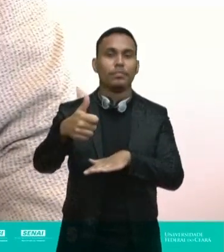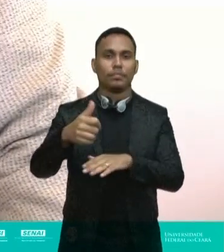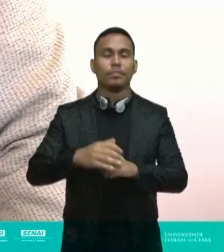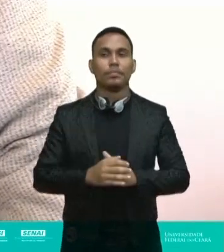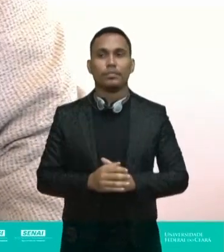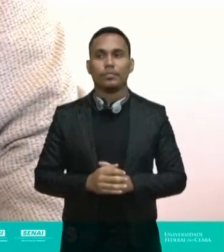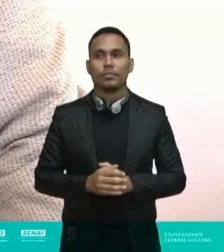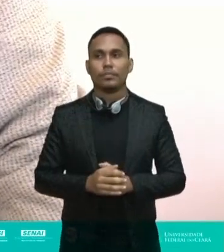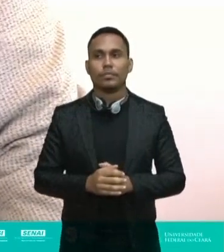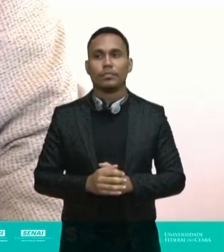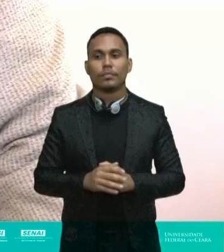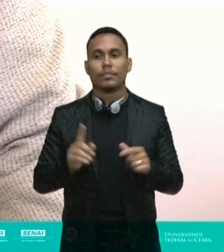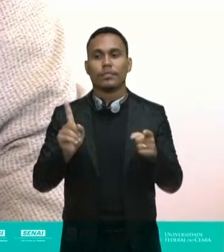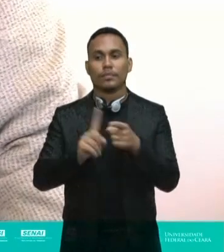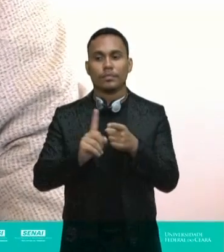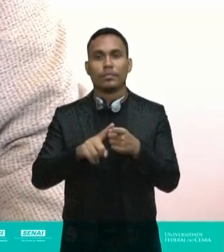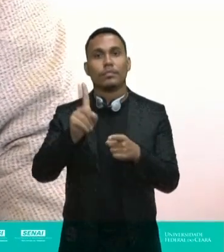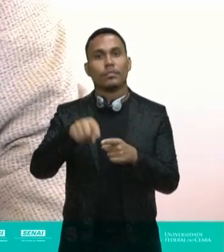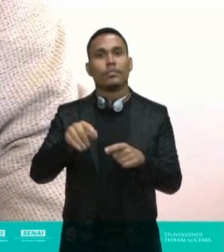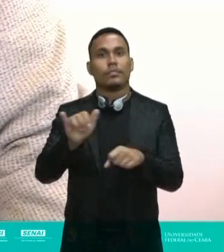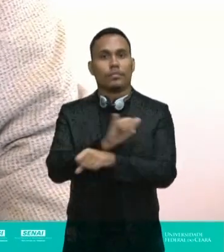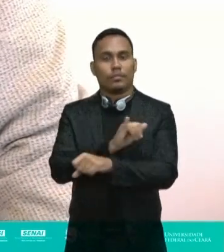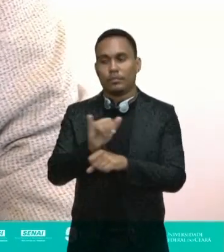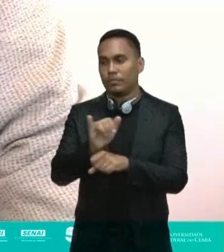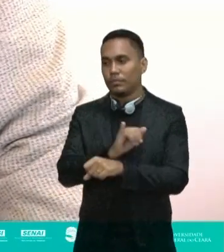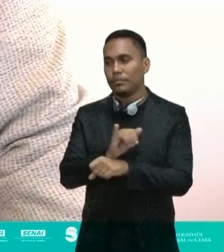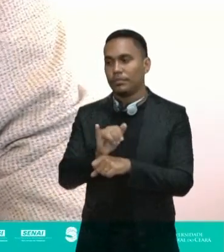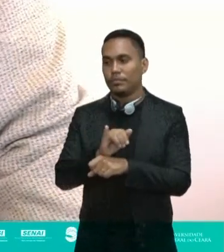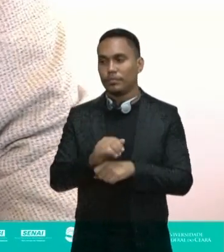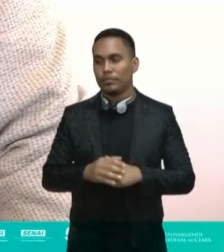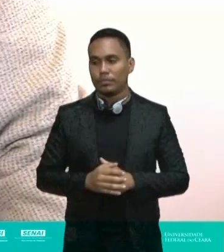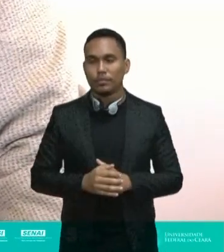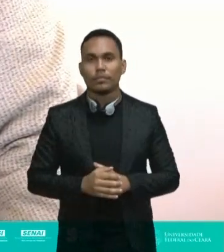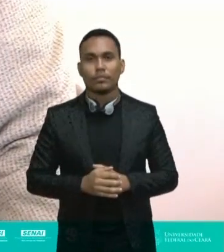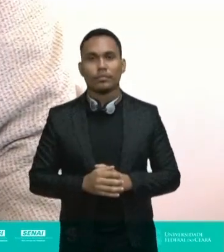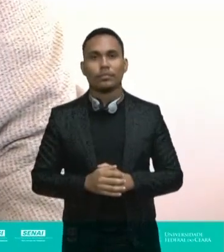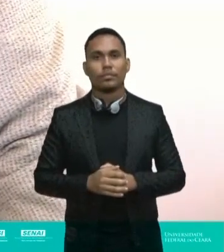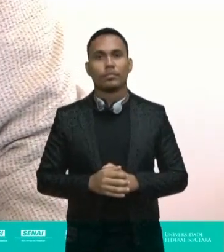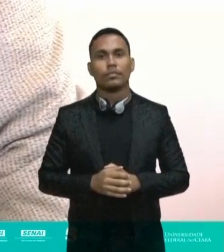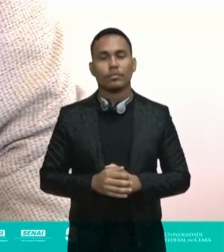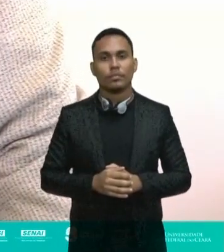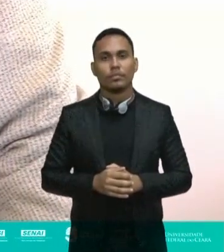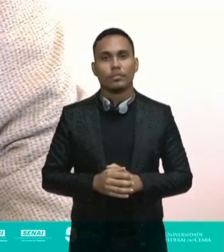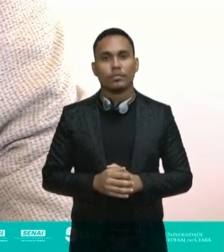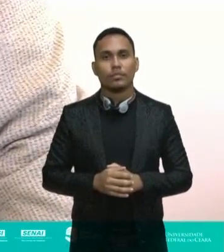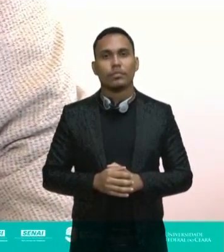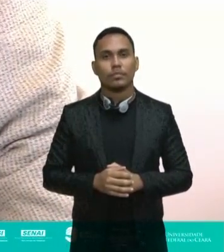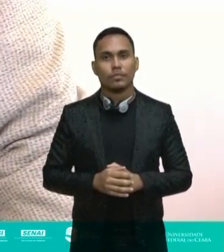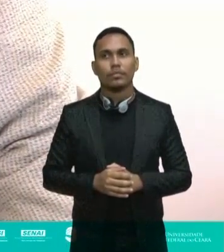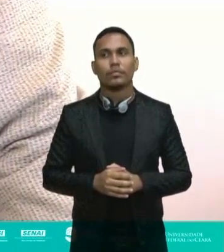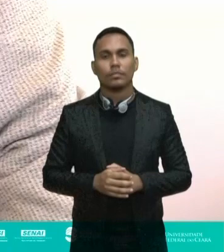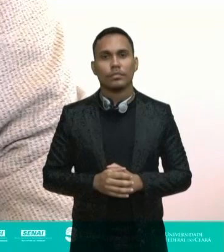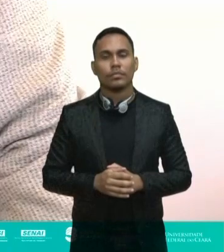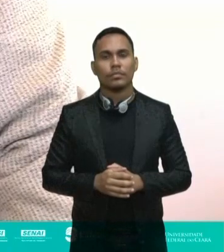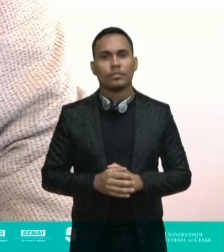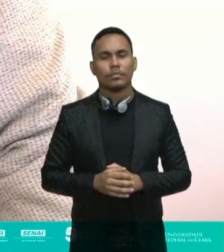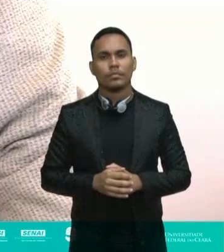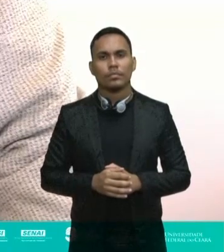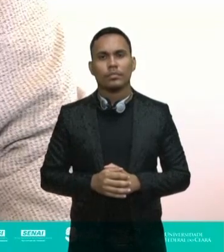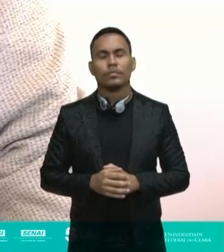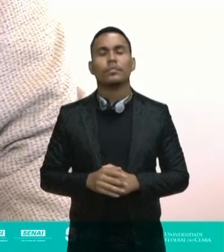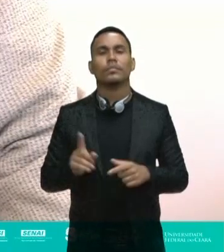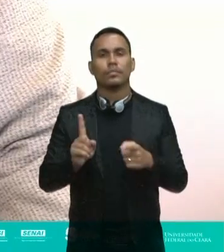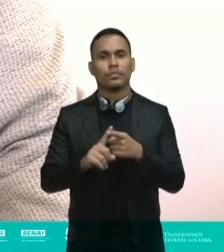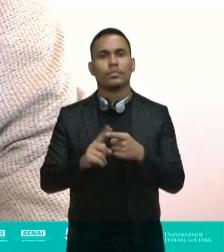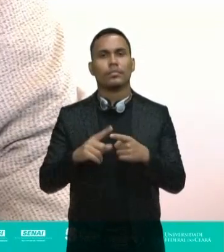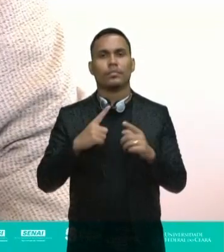indústria. Esta estratégia enquadra o papel atual e futuro do hidrogênio no sistema energético e define um conjunto de medidas de ação e metas de